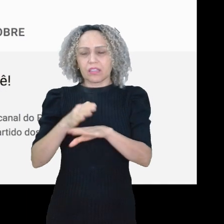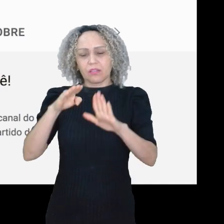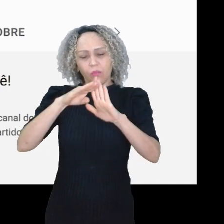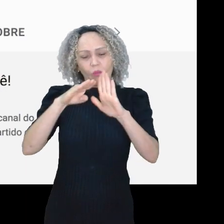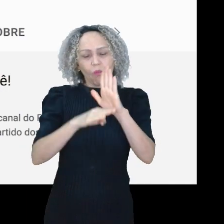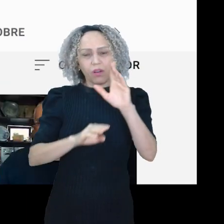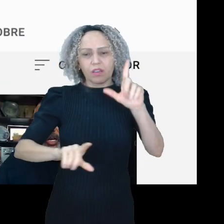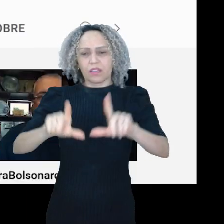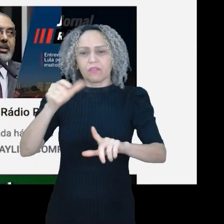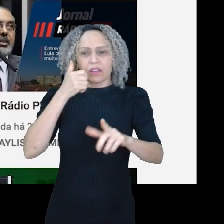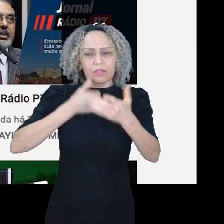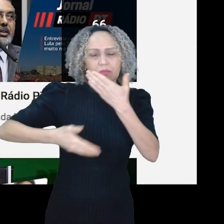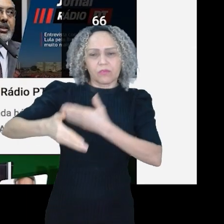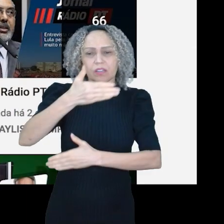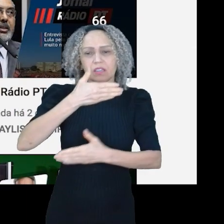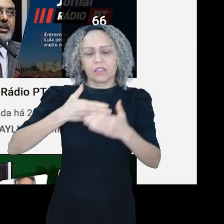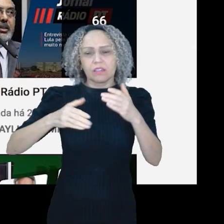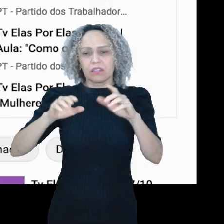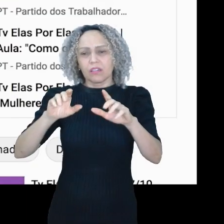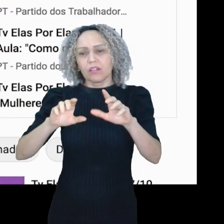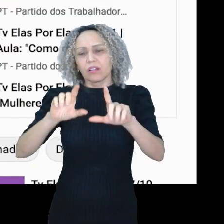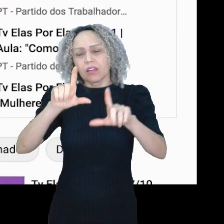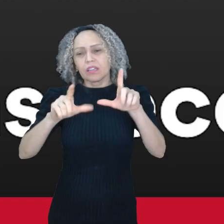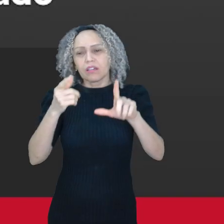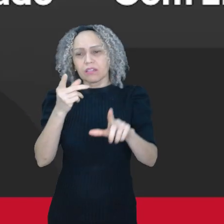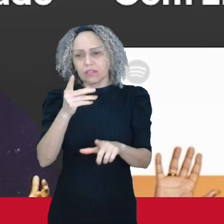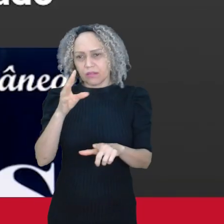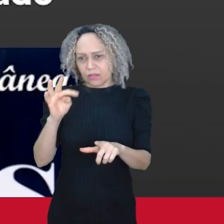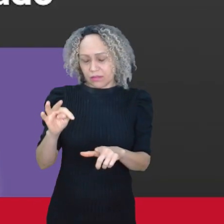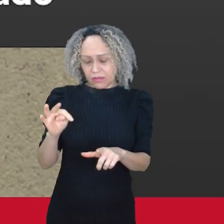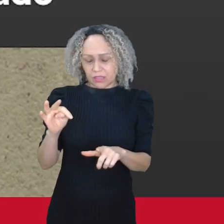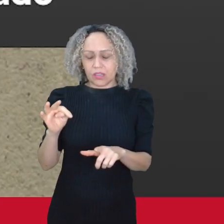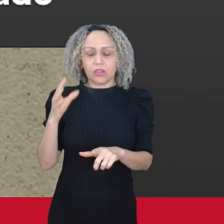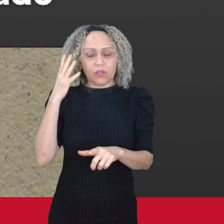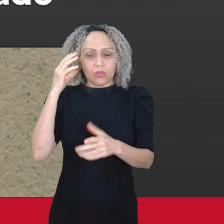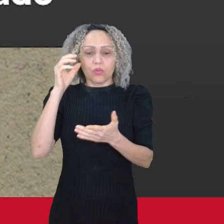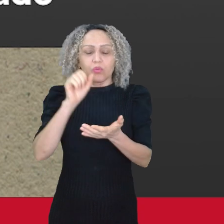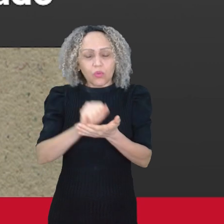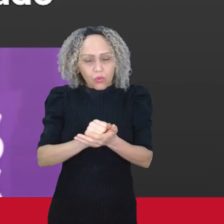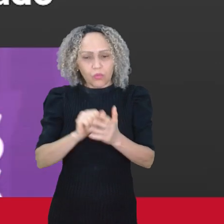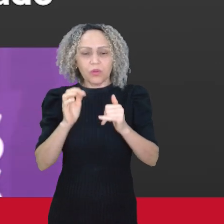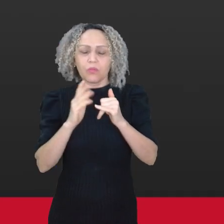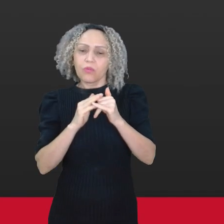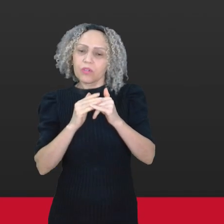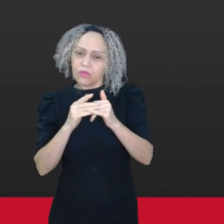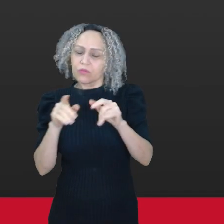no canal da TV PT no YouTube ou em formato de podcast no Spotify.